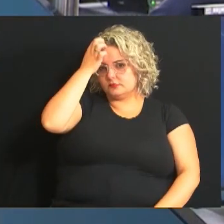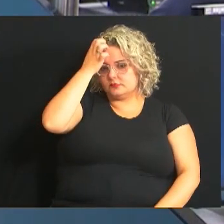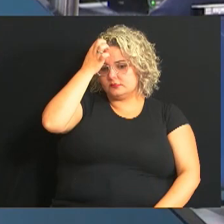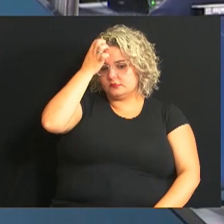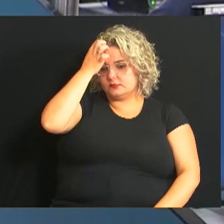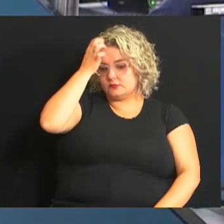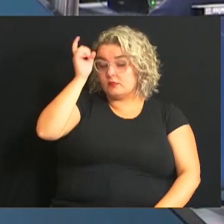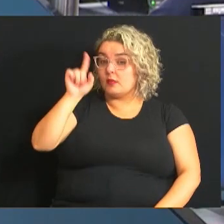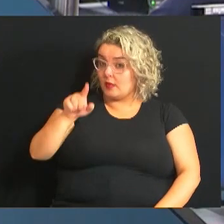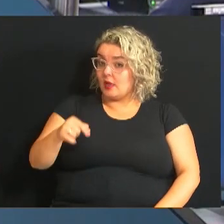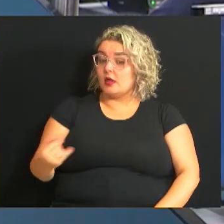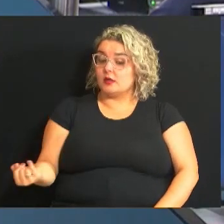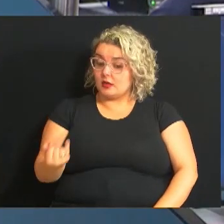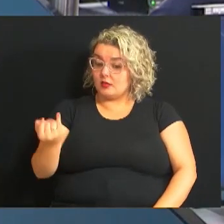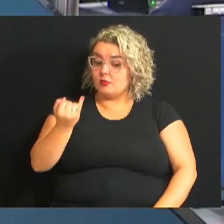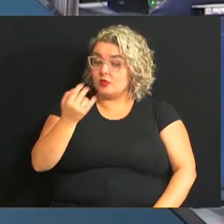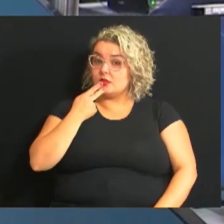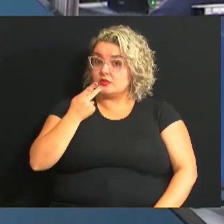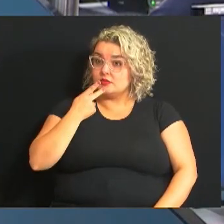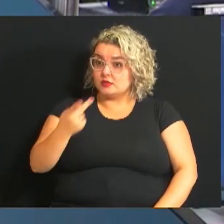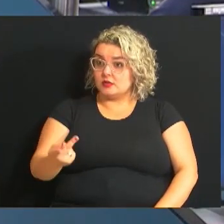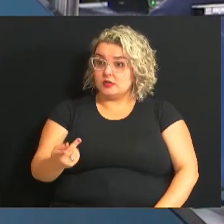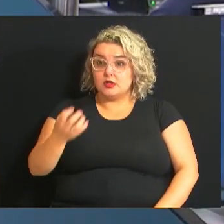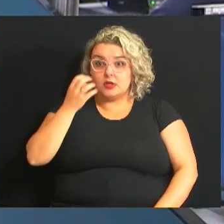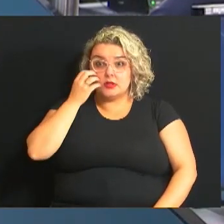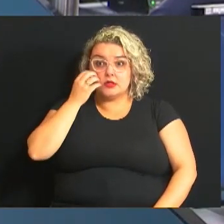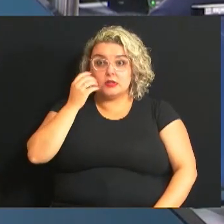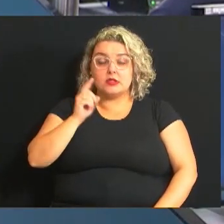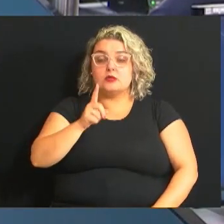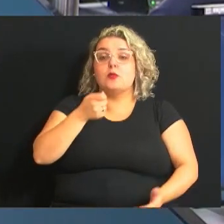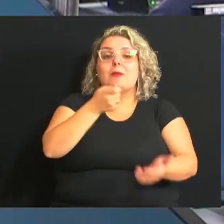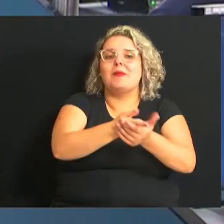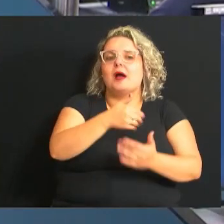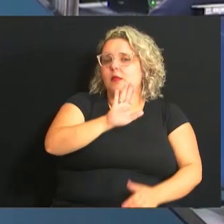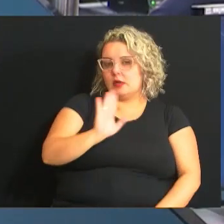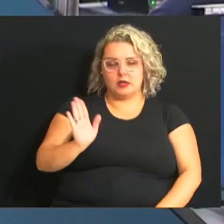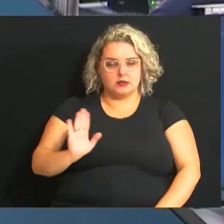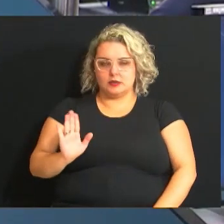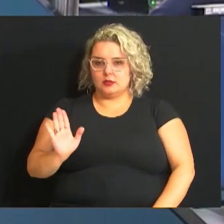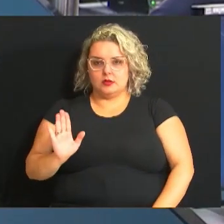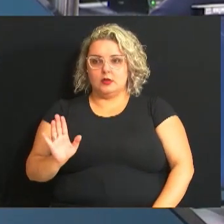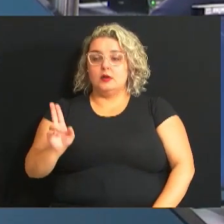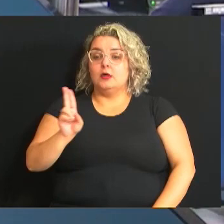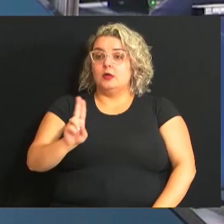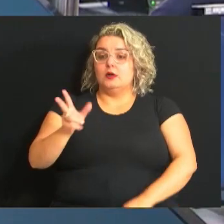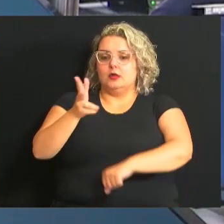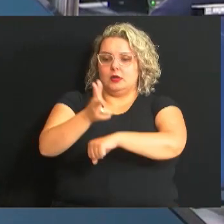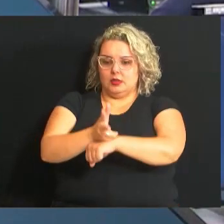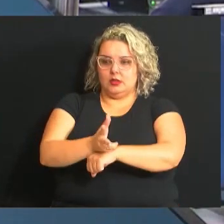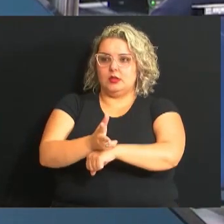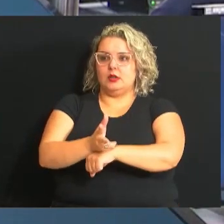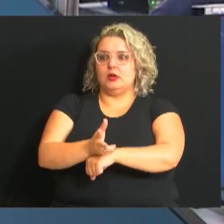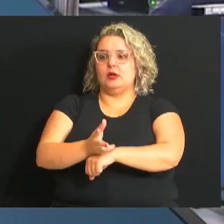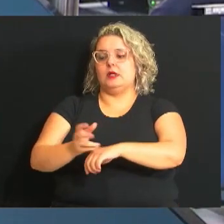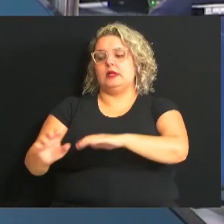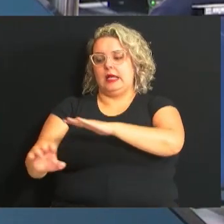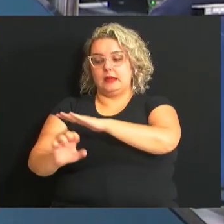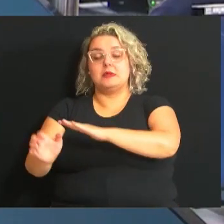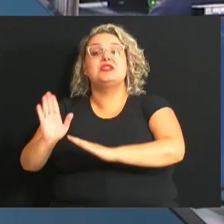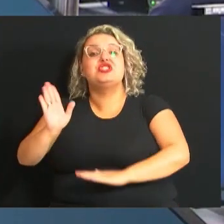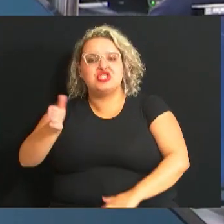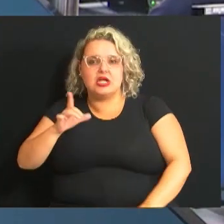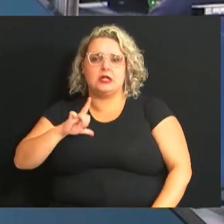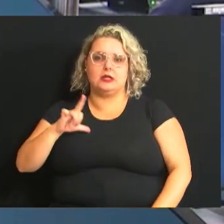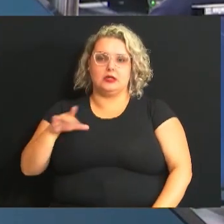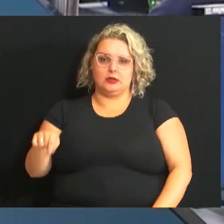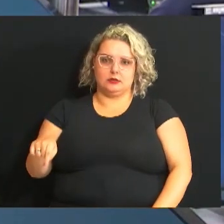programa não tem custo para nenhuma das partes. Então nós estamos utilizando aquelas câmeras que a pessoa jurídica já tem, voltada para a